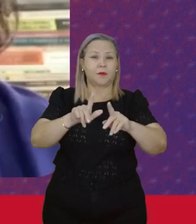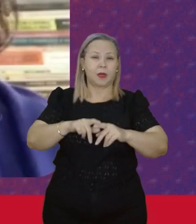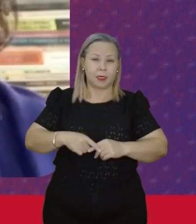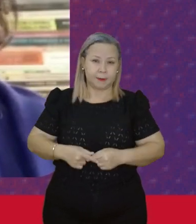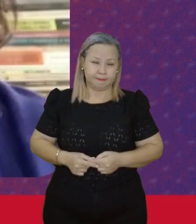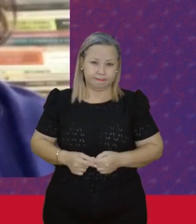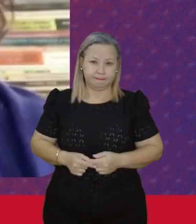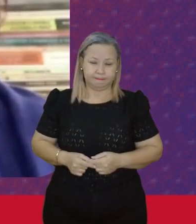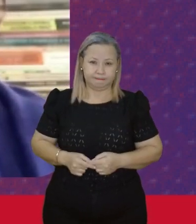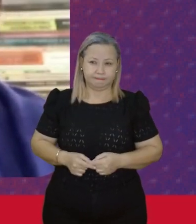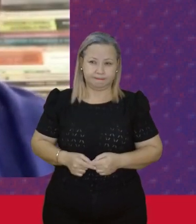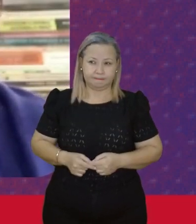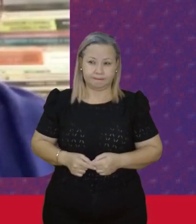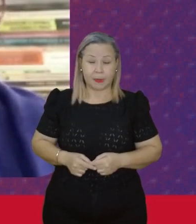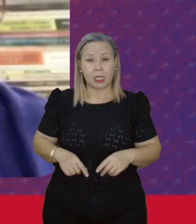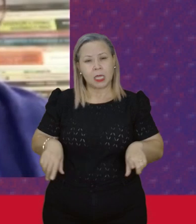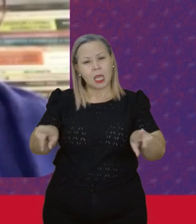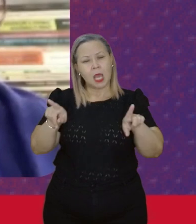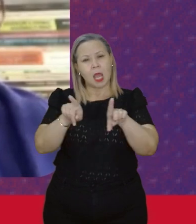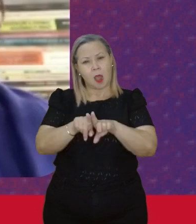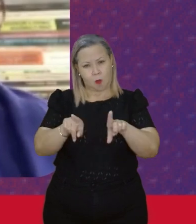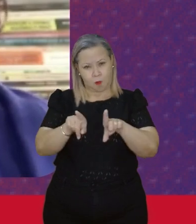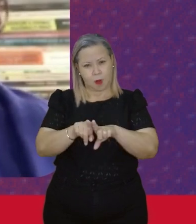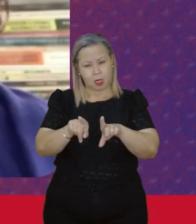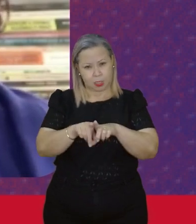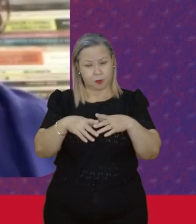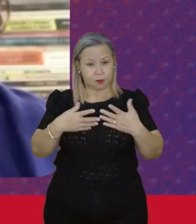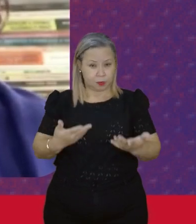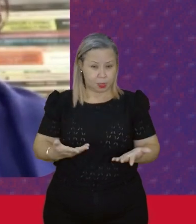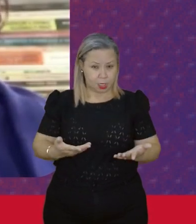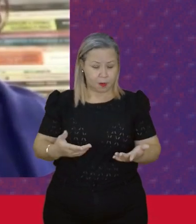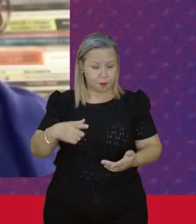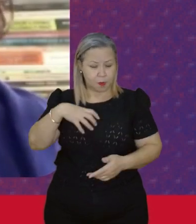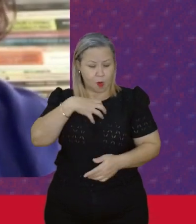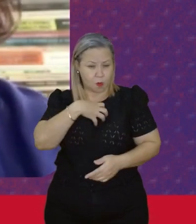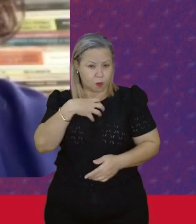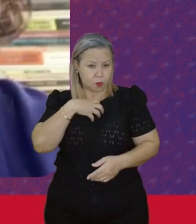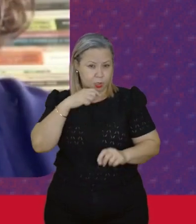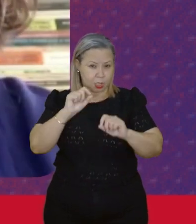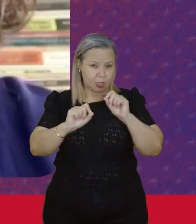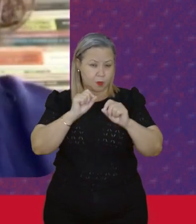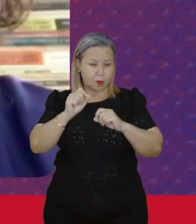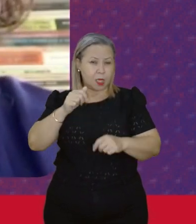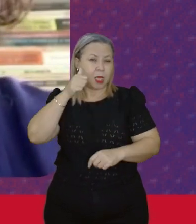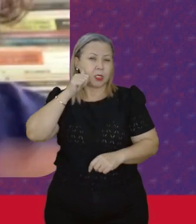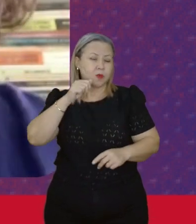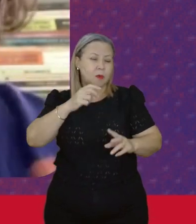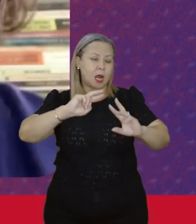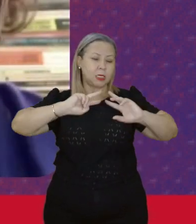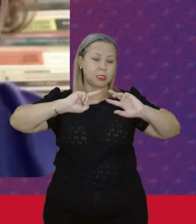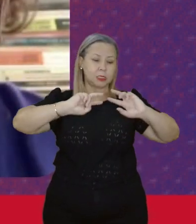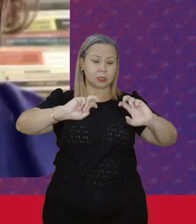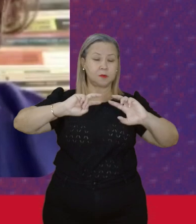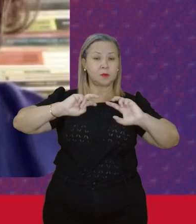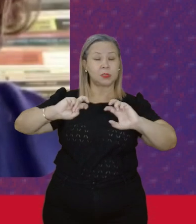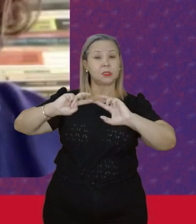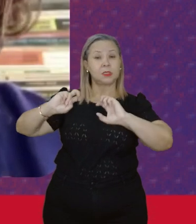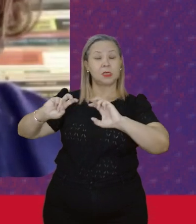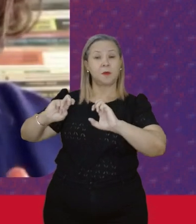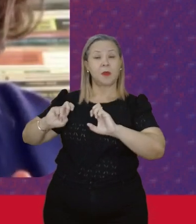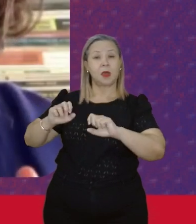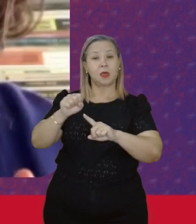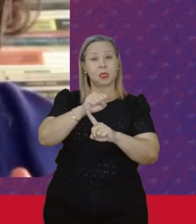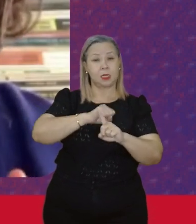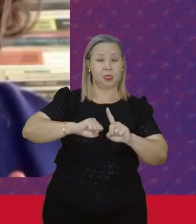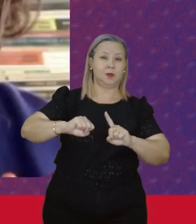Então, ao mesmo tempo, há uma maneira das mulheres se perceberem na sociedade. E isso é